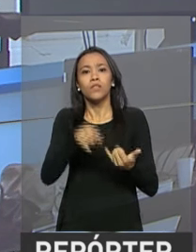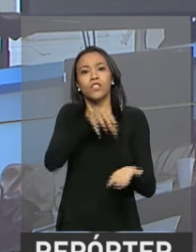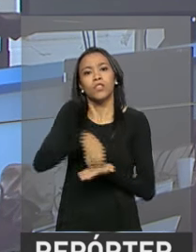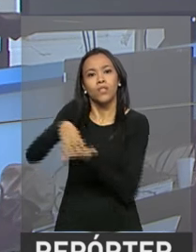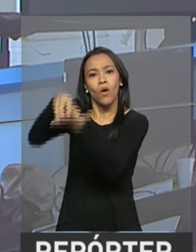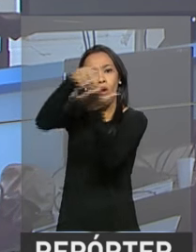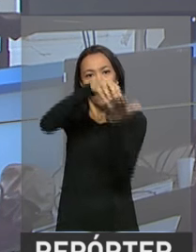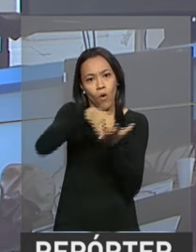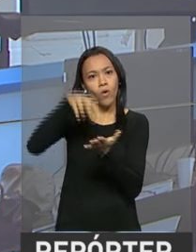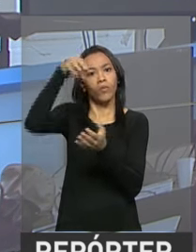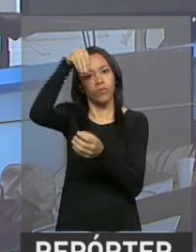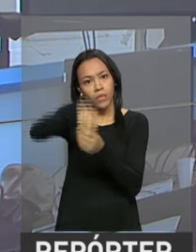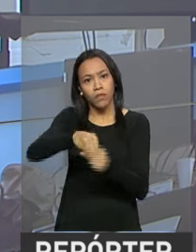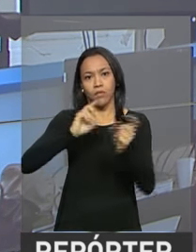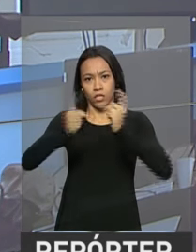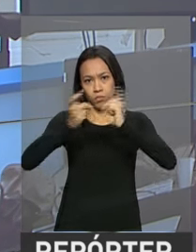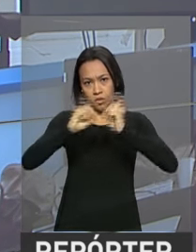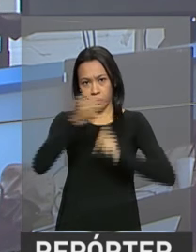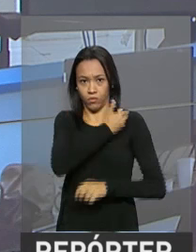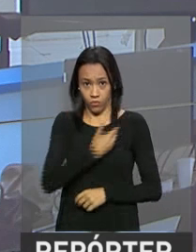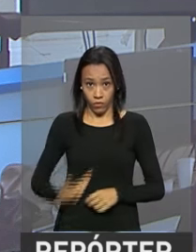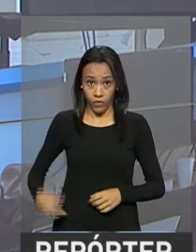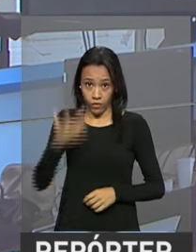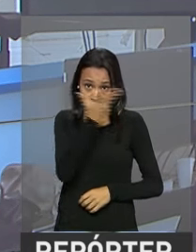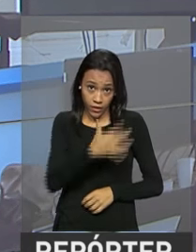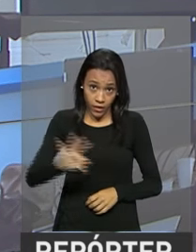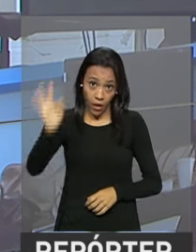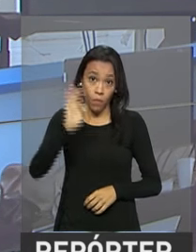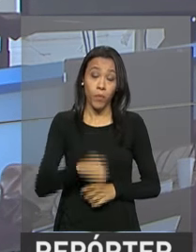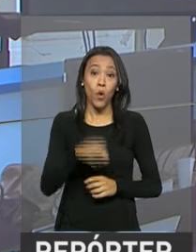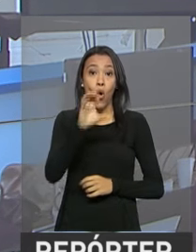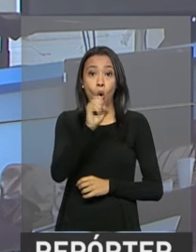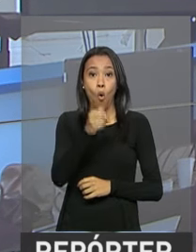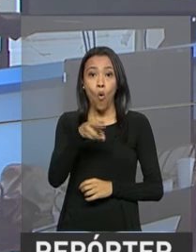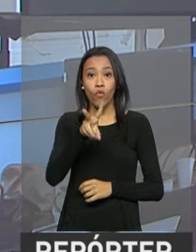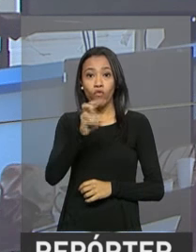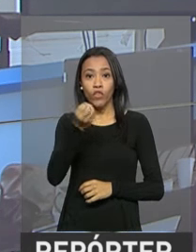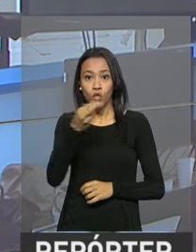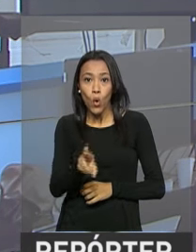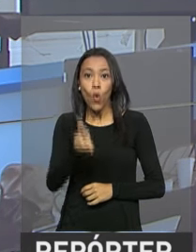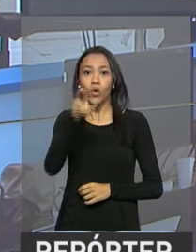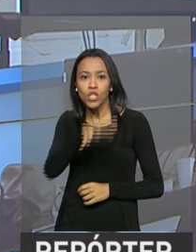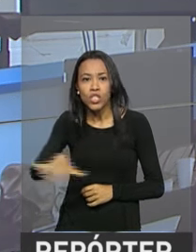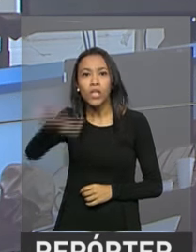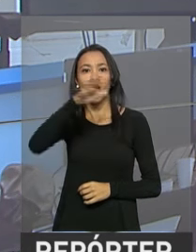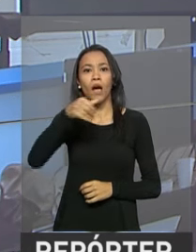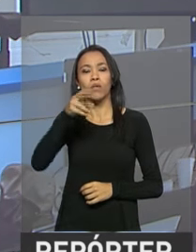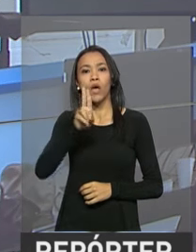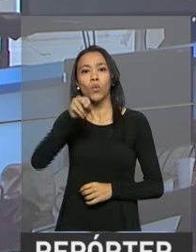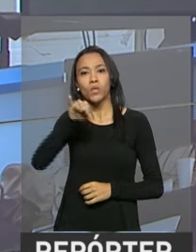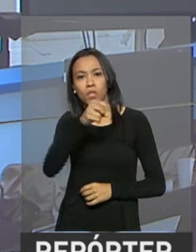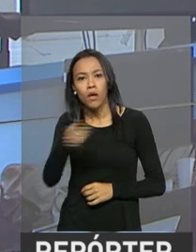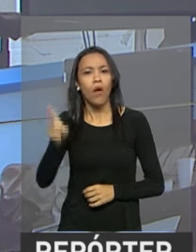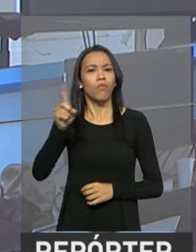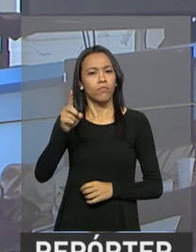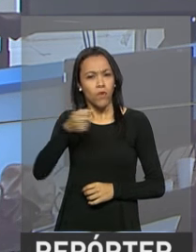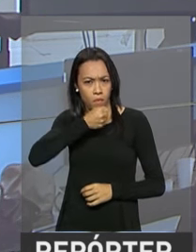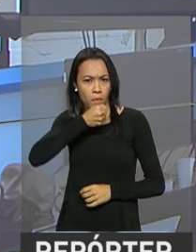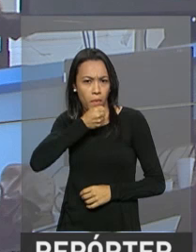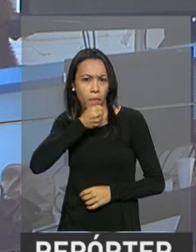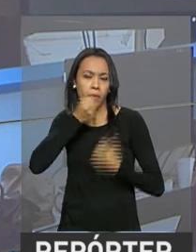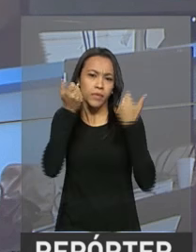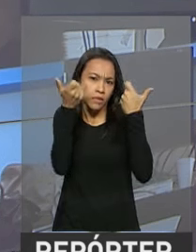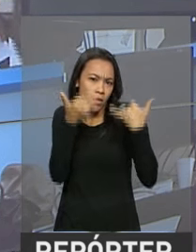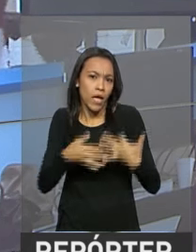entidades da administração pública federal o Ouvidor Geral da União conversou com a nossa equipe e falou sobre novas ações do